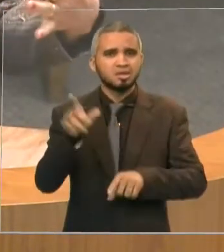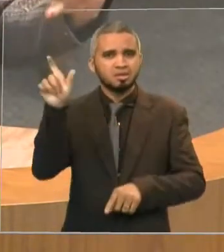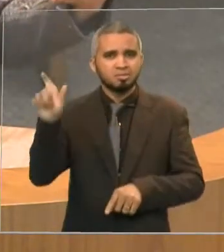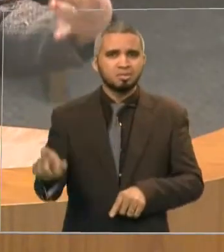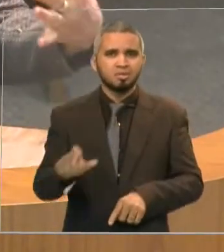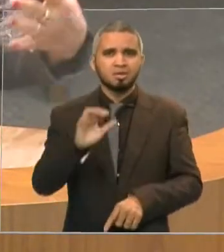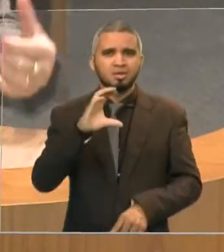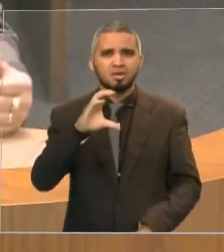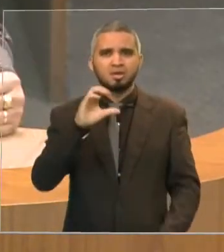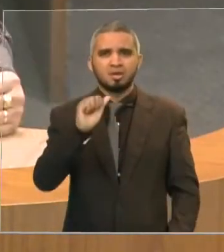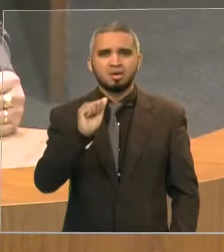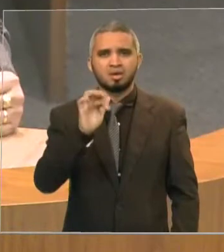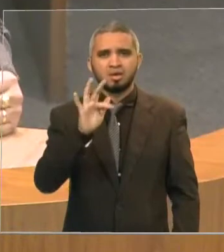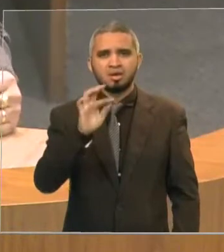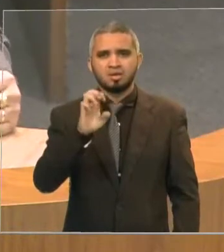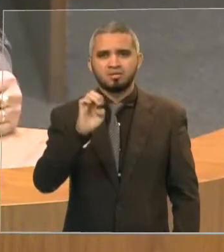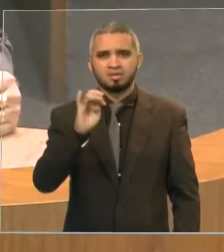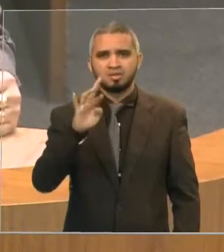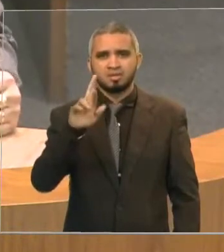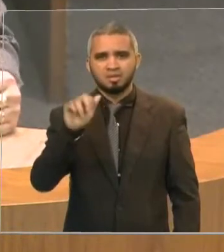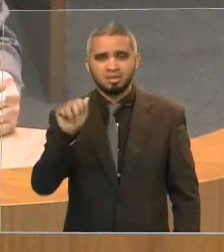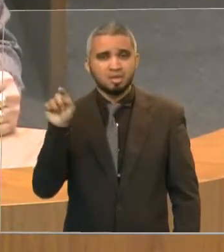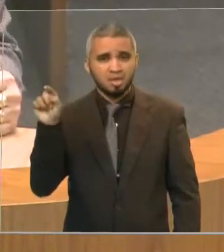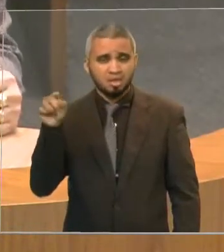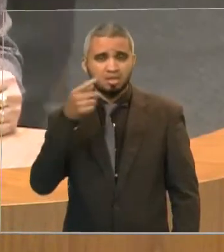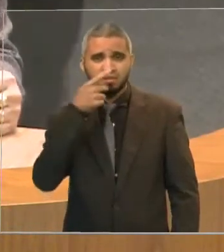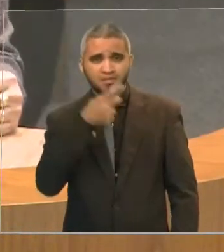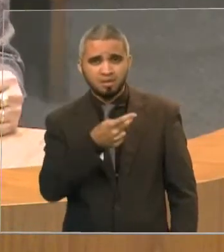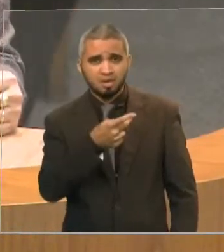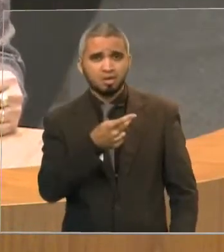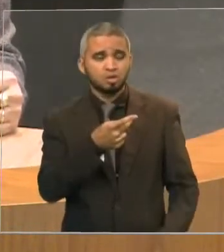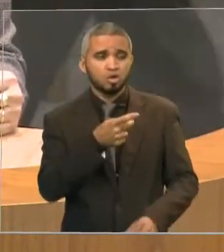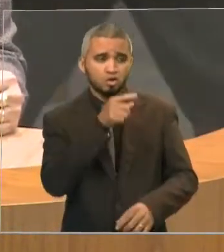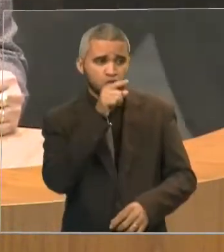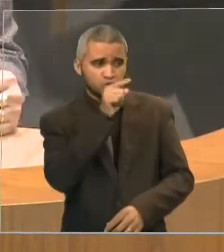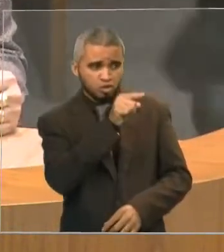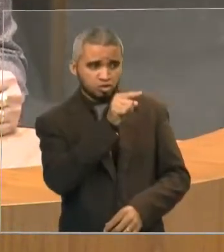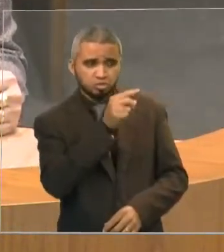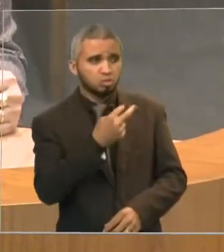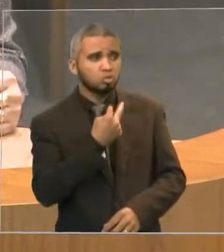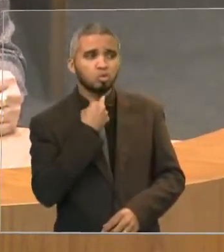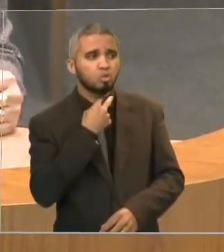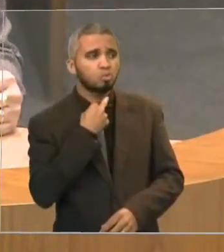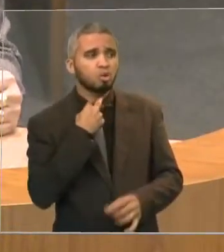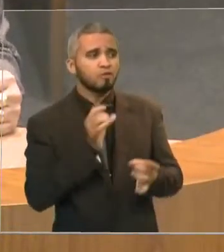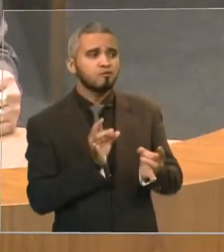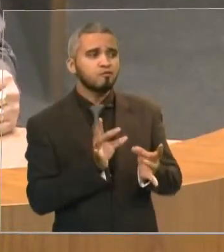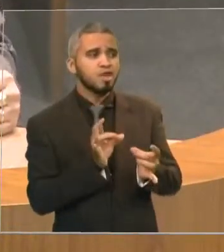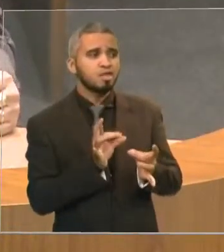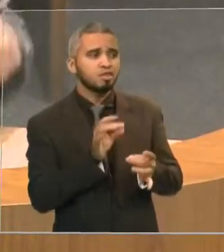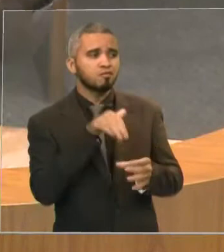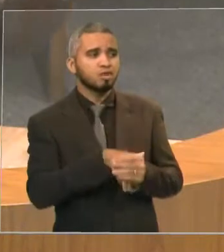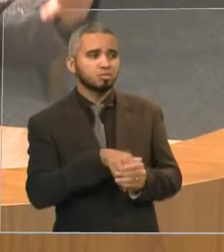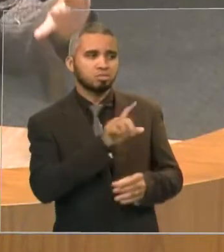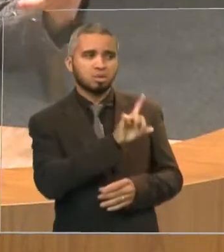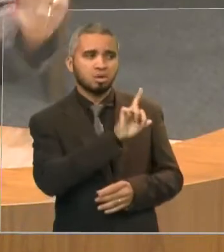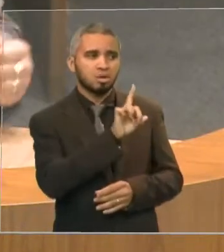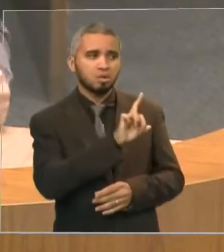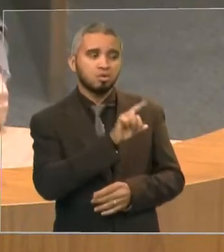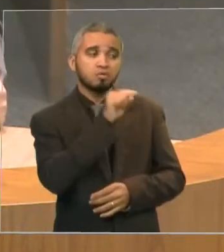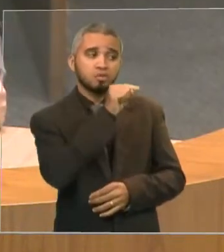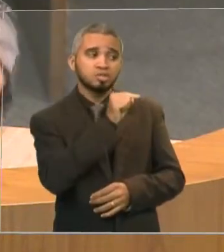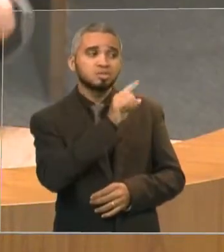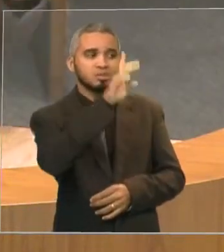nos palanques com ele, ele dizia: não venda seu voto é de graça, graça